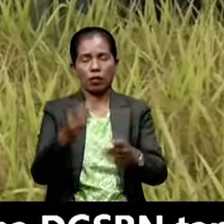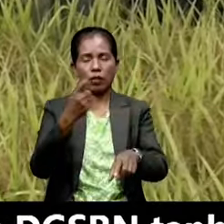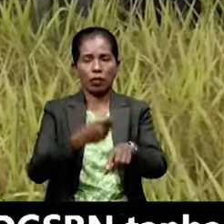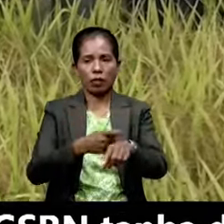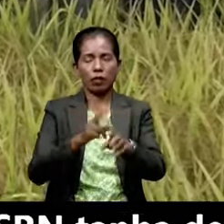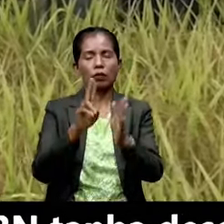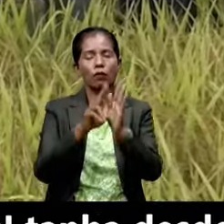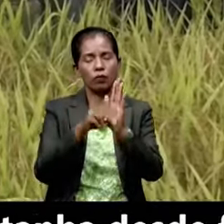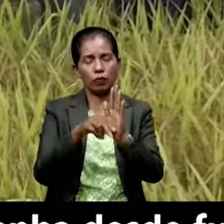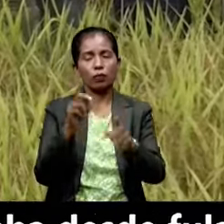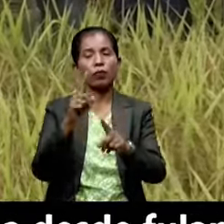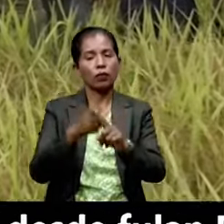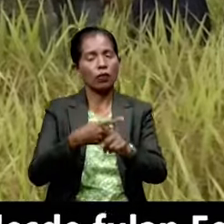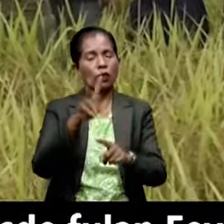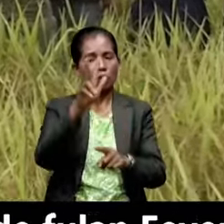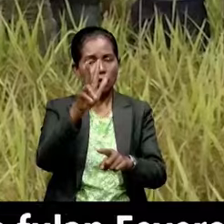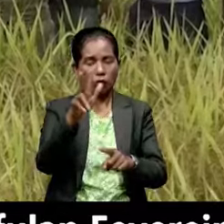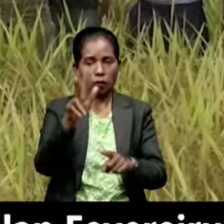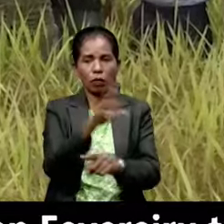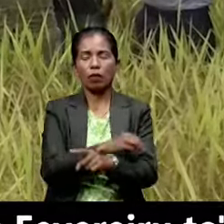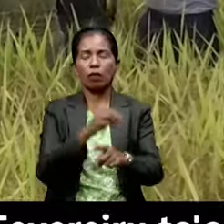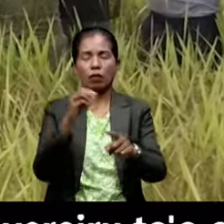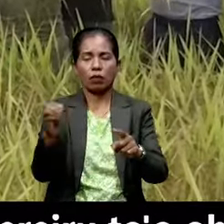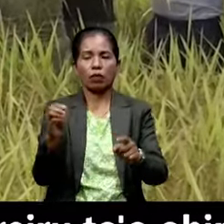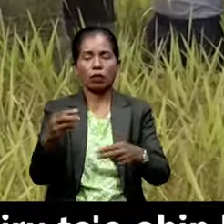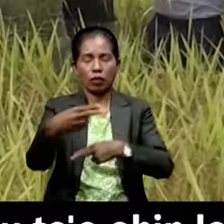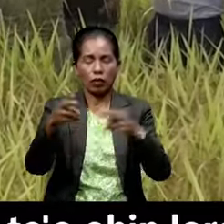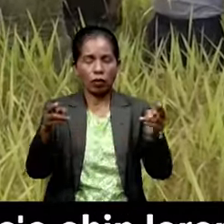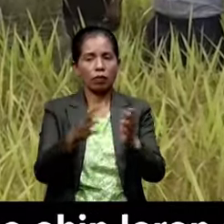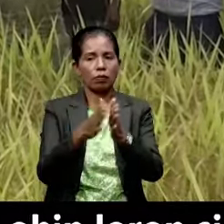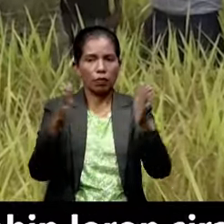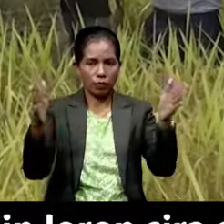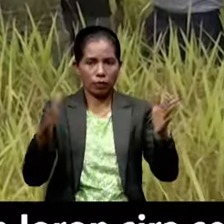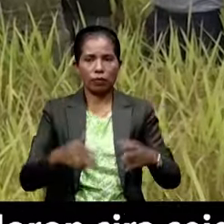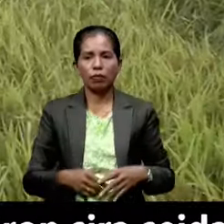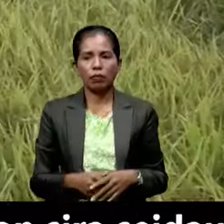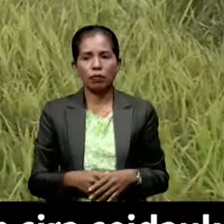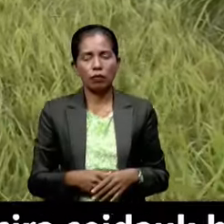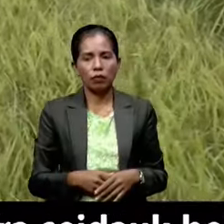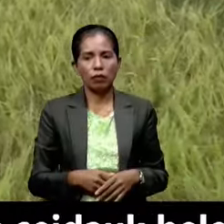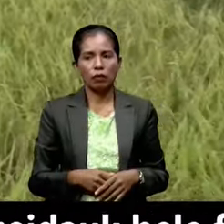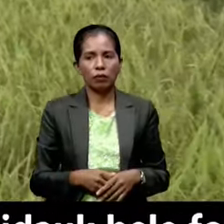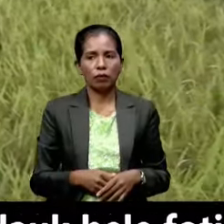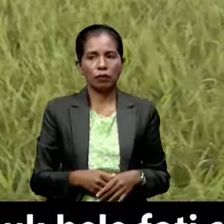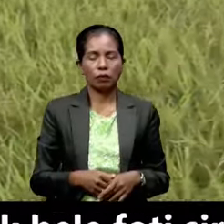tempo fulantoro det, beleona colheita har hectare rua ho quantidade bot. Tito Silva, Gemen.